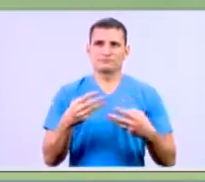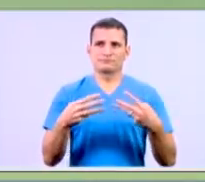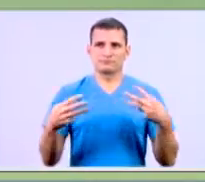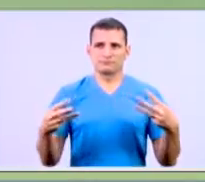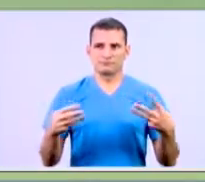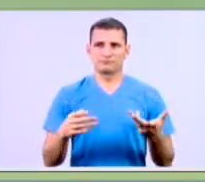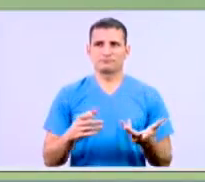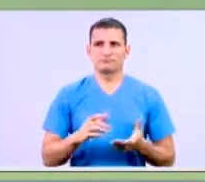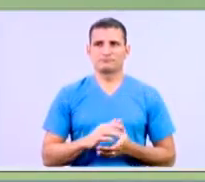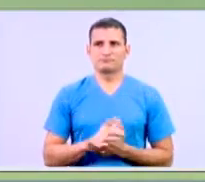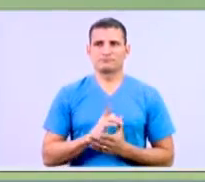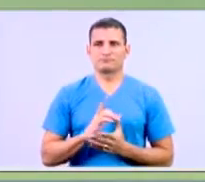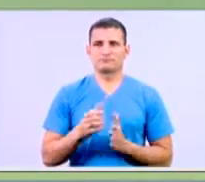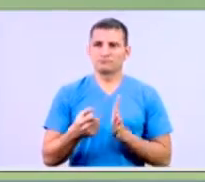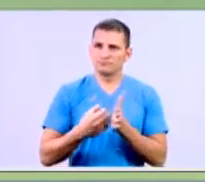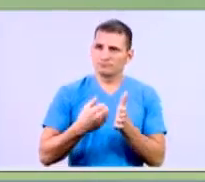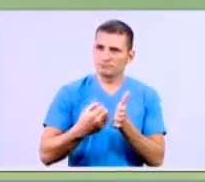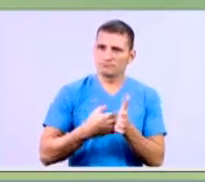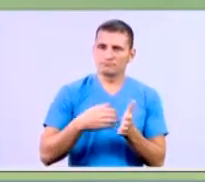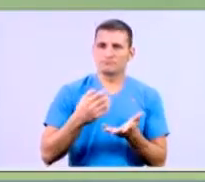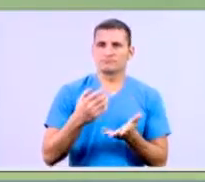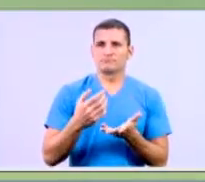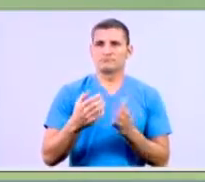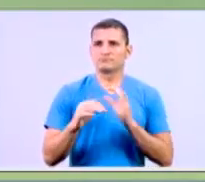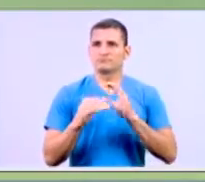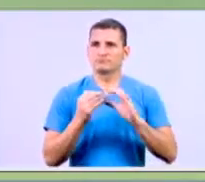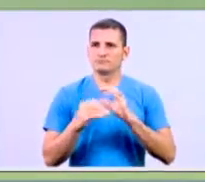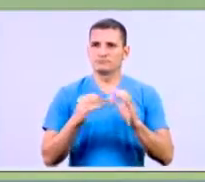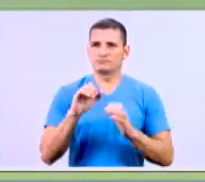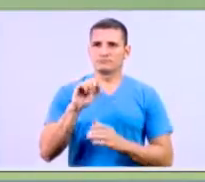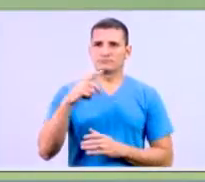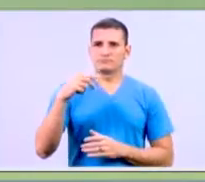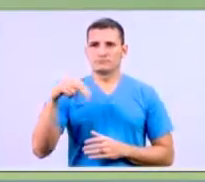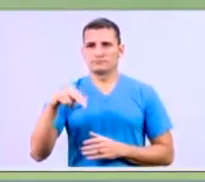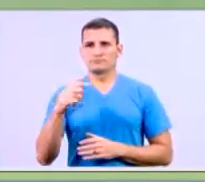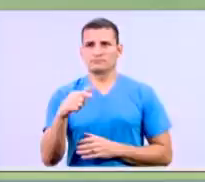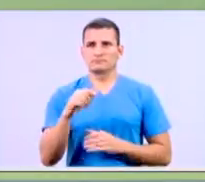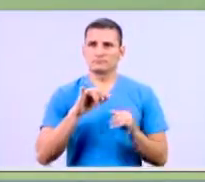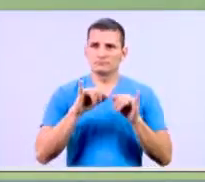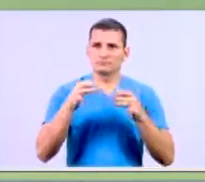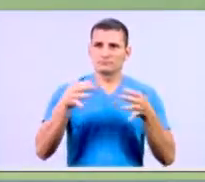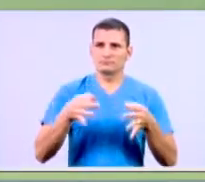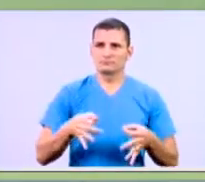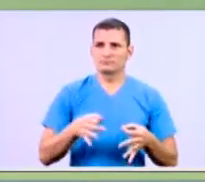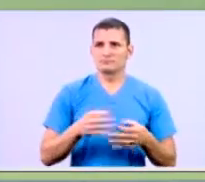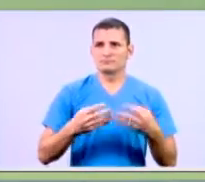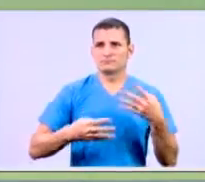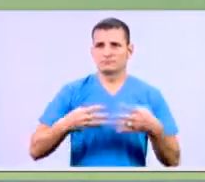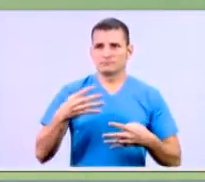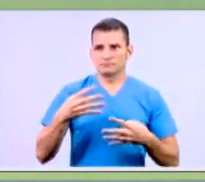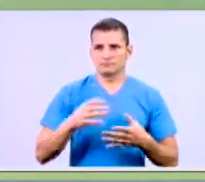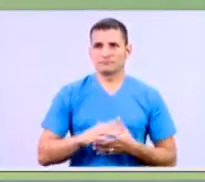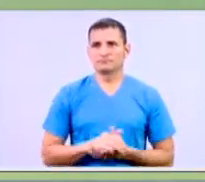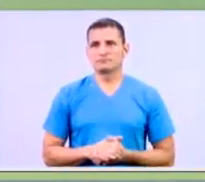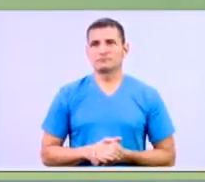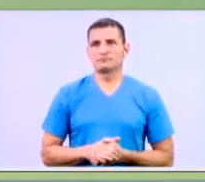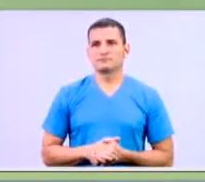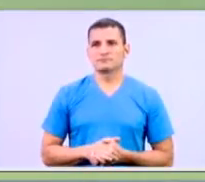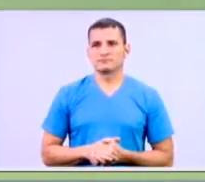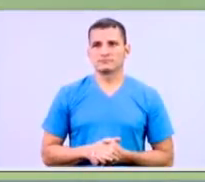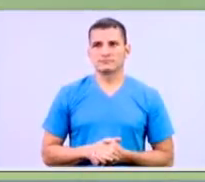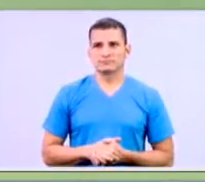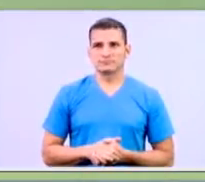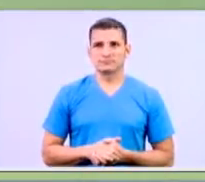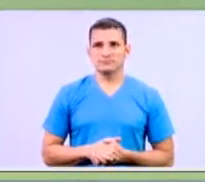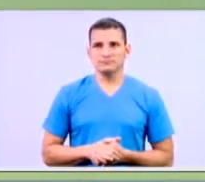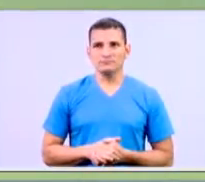gente recebe muito e-mail só com spam e não chega a informação certa, né? e atrapalha bastante, que enche nossas caixas.